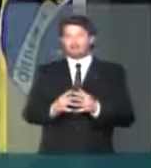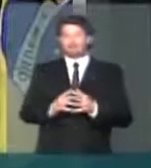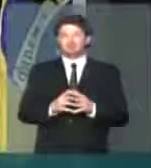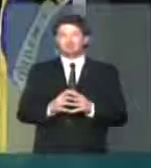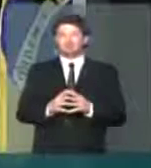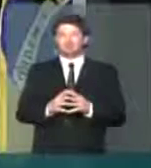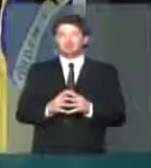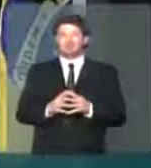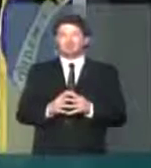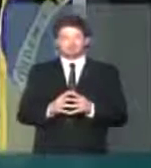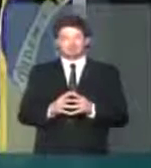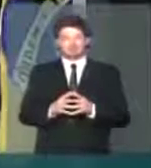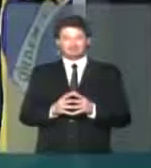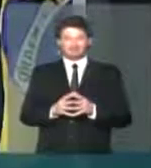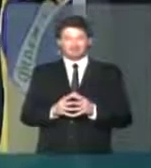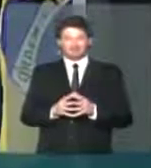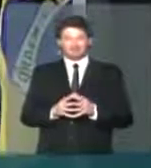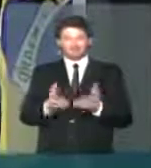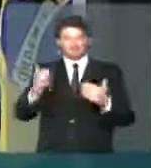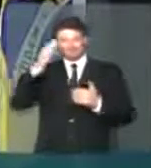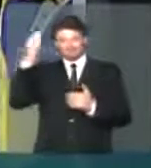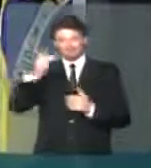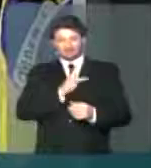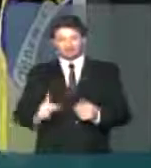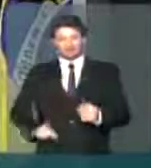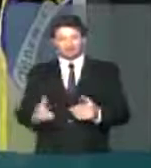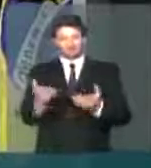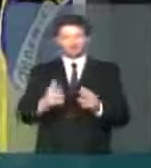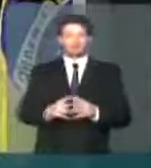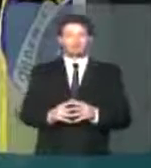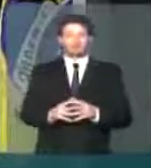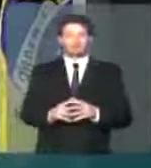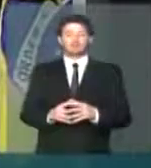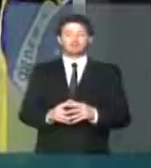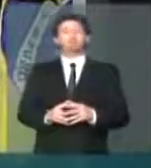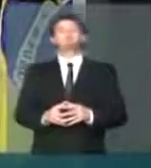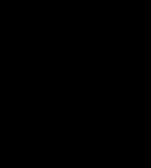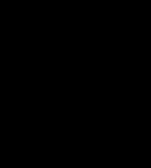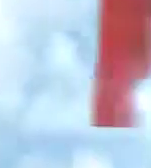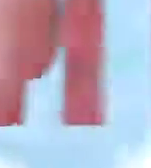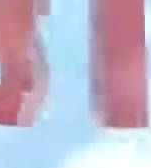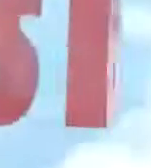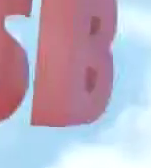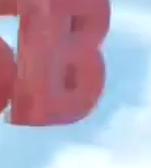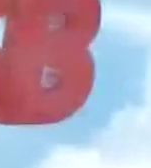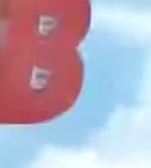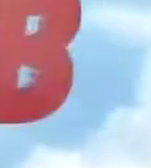nossa legislação do terceirizado. Muito obrigado, senhor presidente. Senhor presidente, deputado Zé Guimarães.